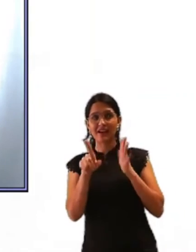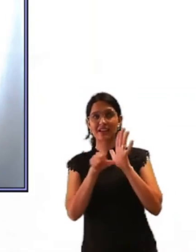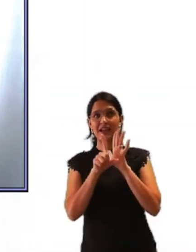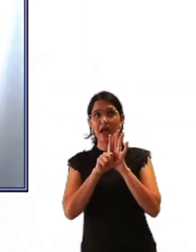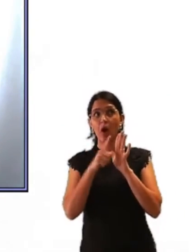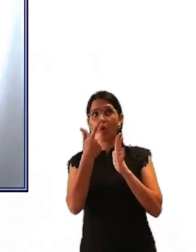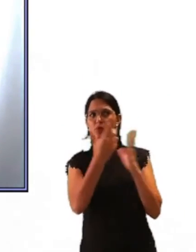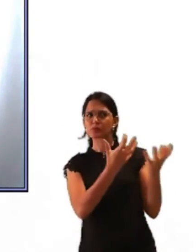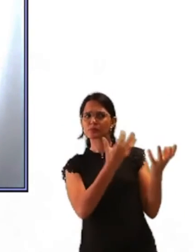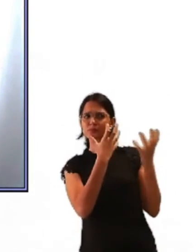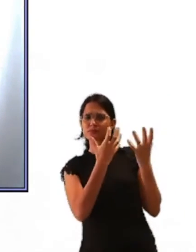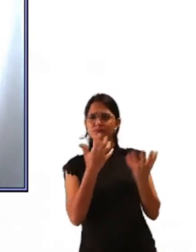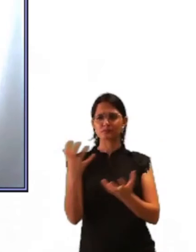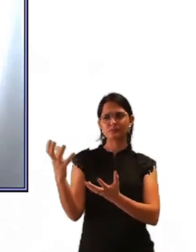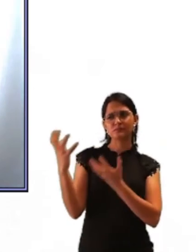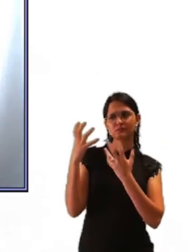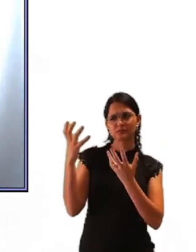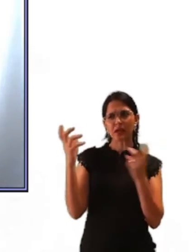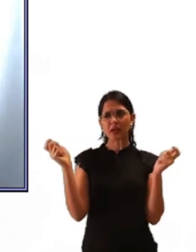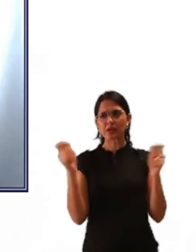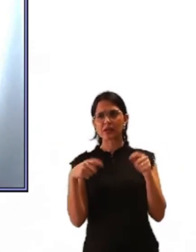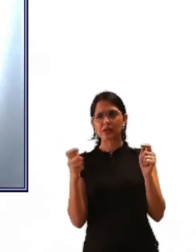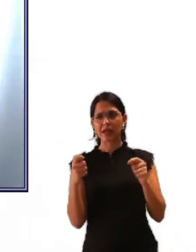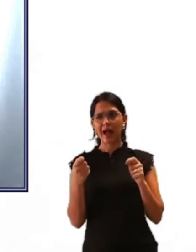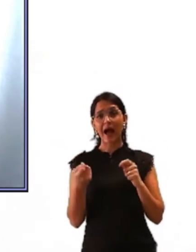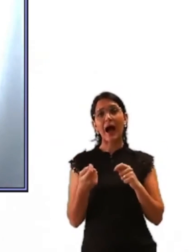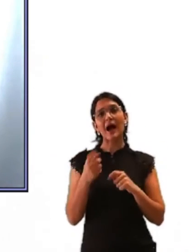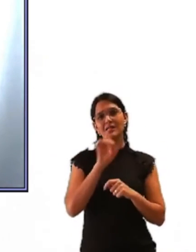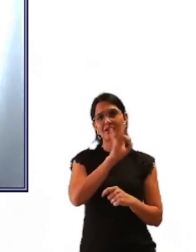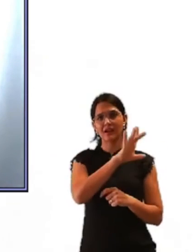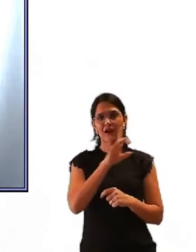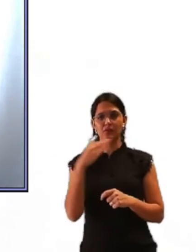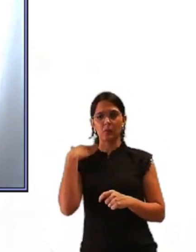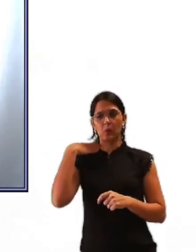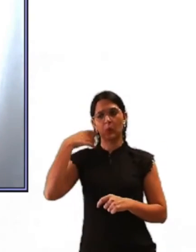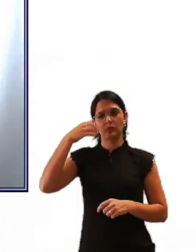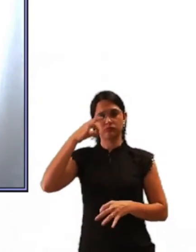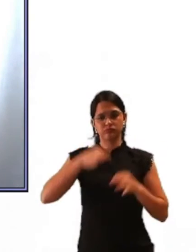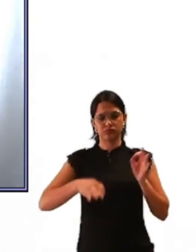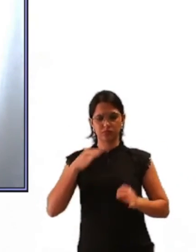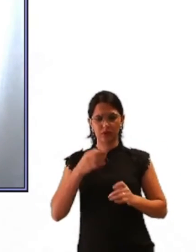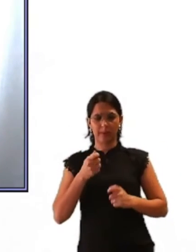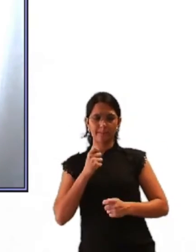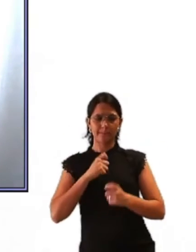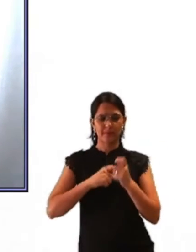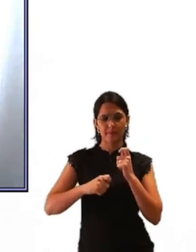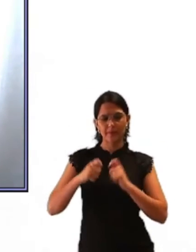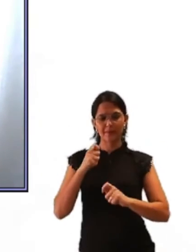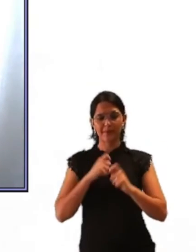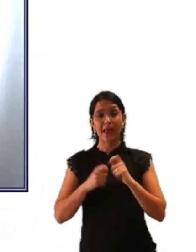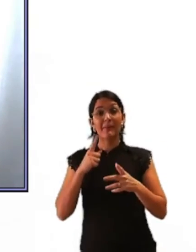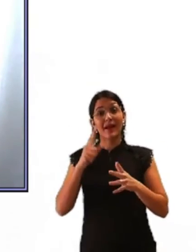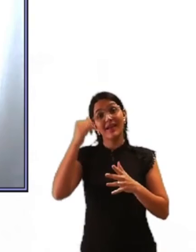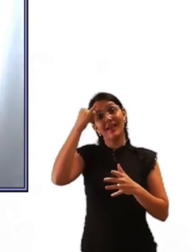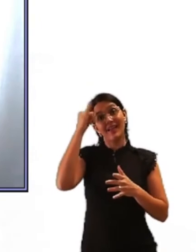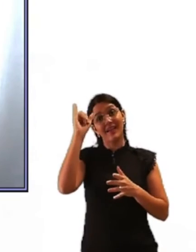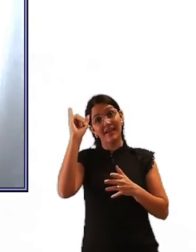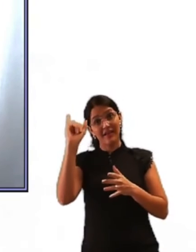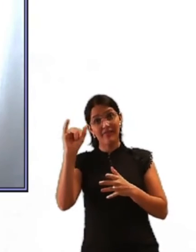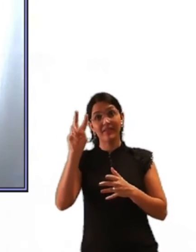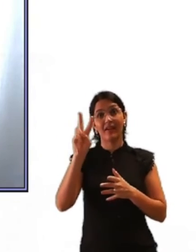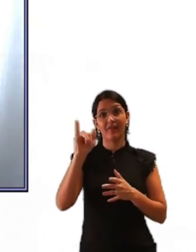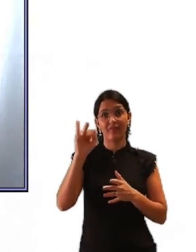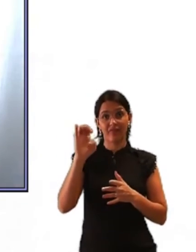se autocontrolar, exatamente para não, para evitar decisionismos, para evitar vieses. Então, o